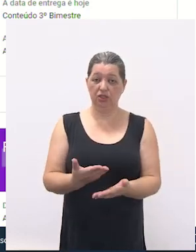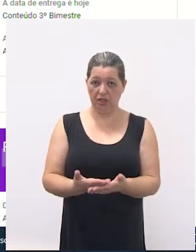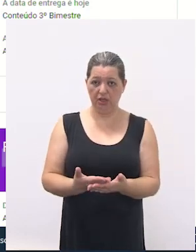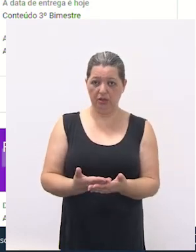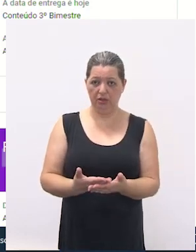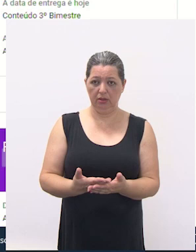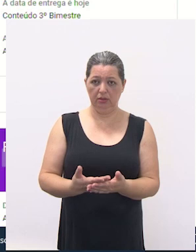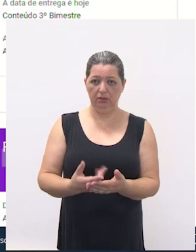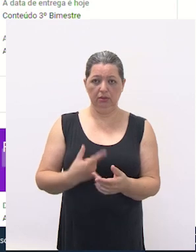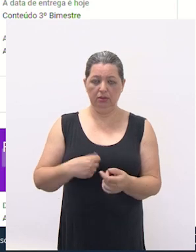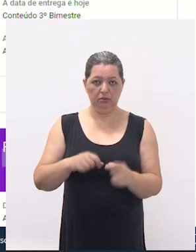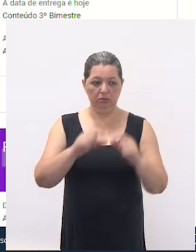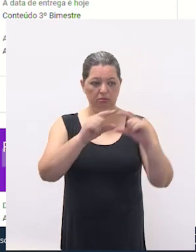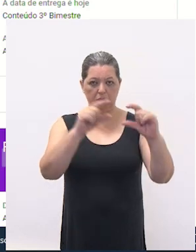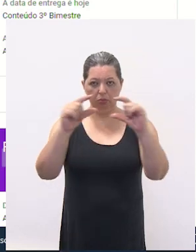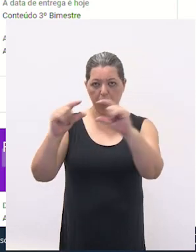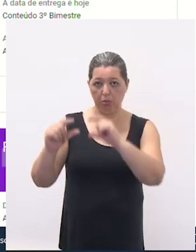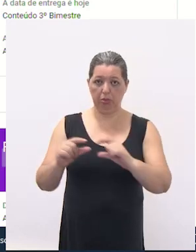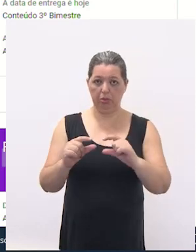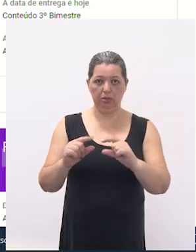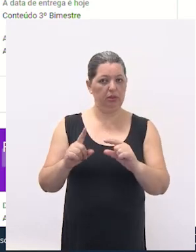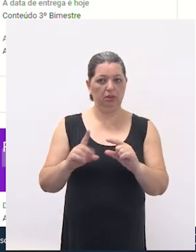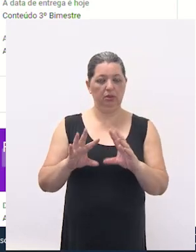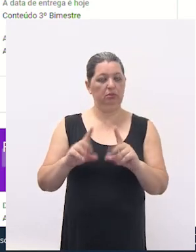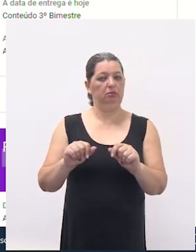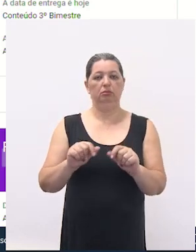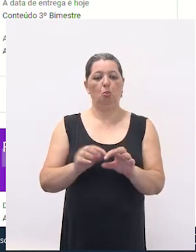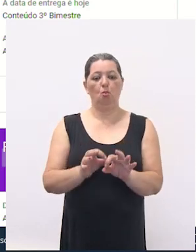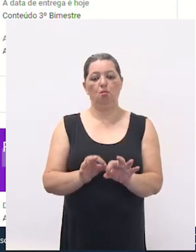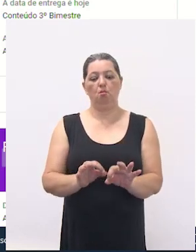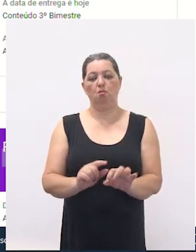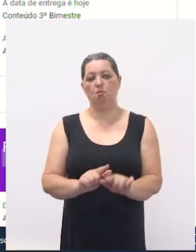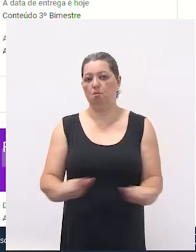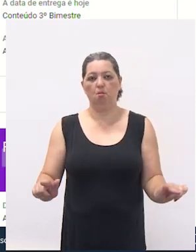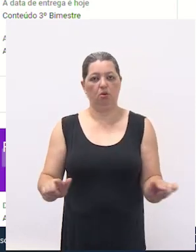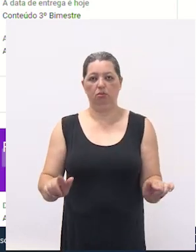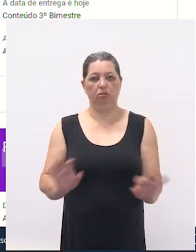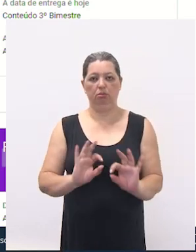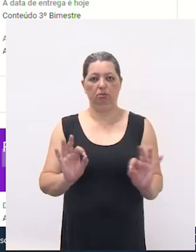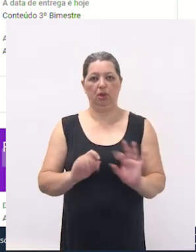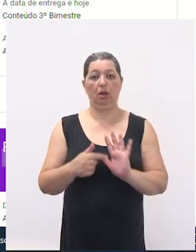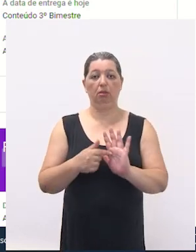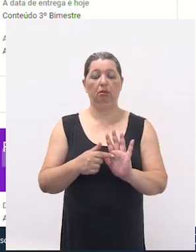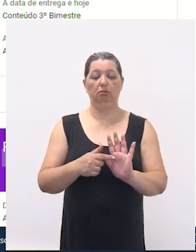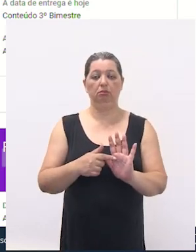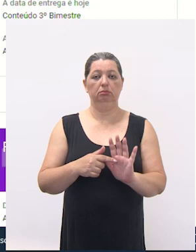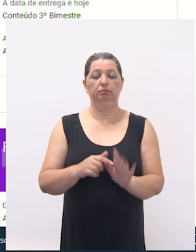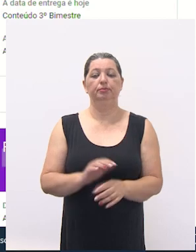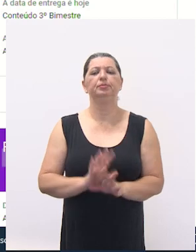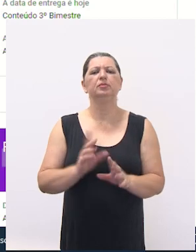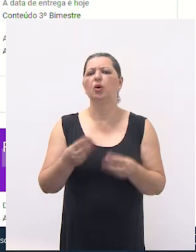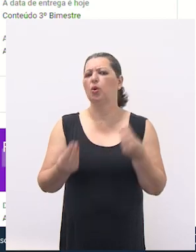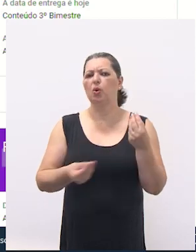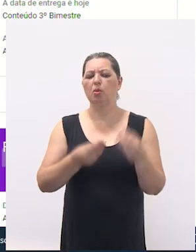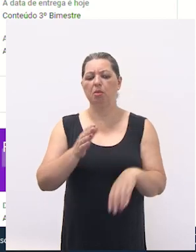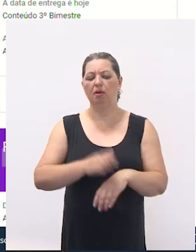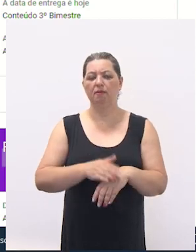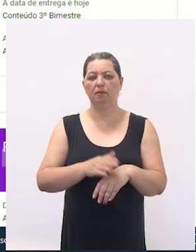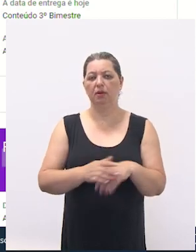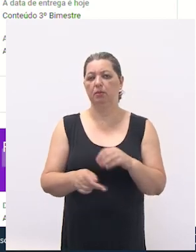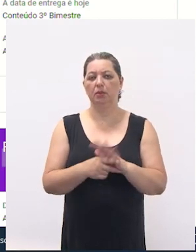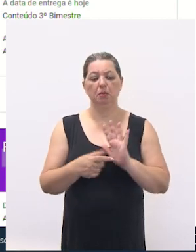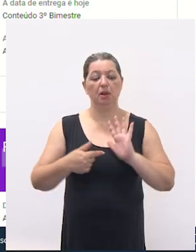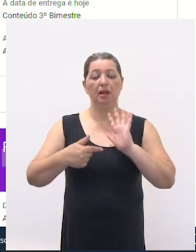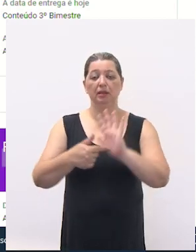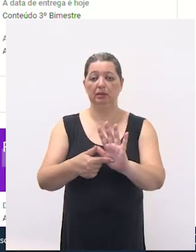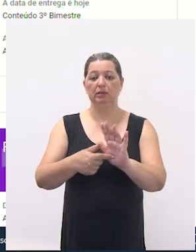aparece branco. essas caixas, né? Tudo zerado, né? Sem nenhuma sala. E aí, como que a gente faz então para que as salas apareçam aqui,